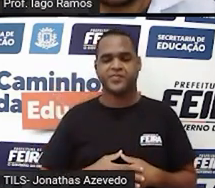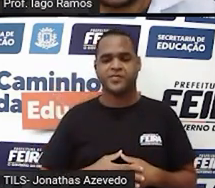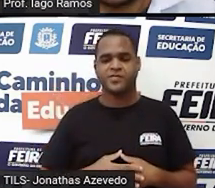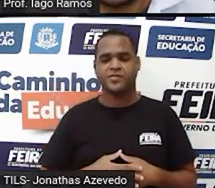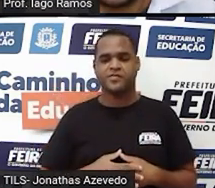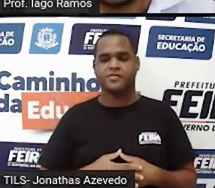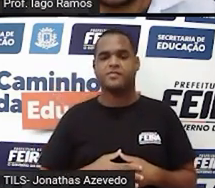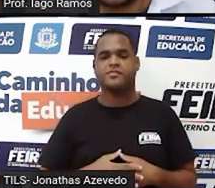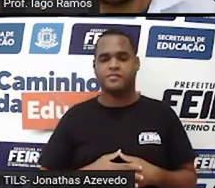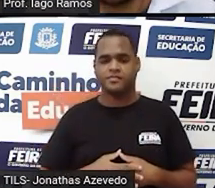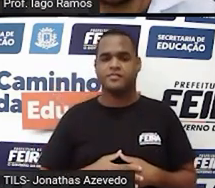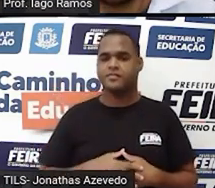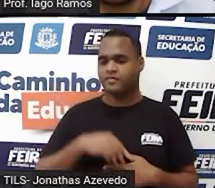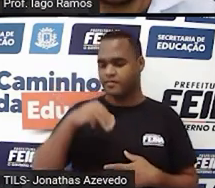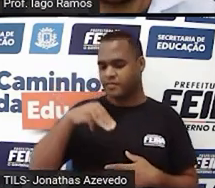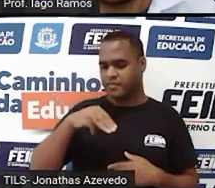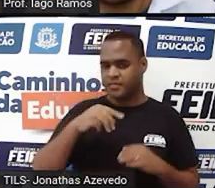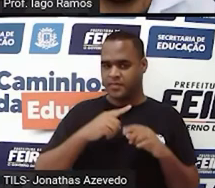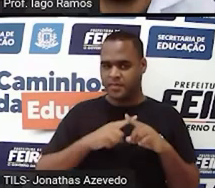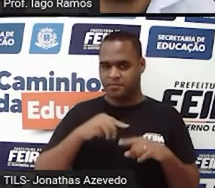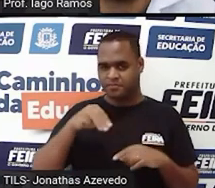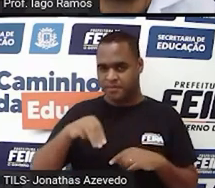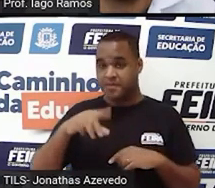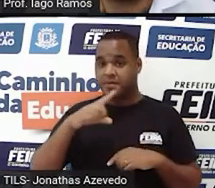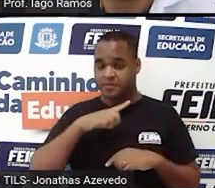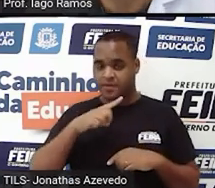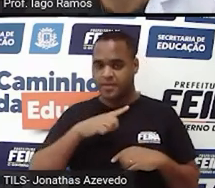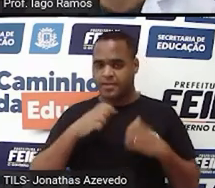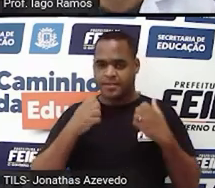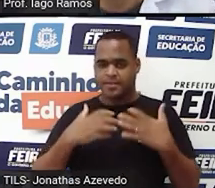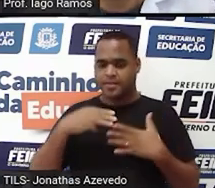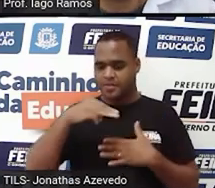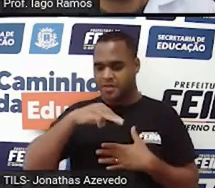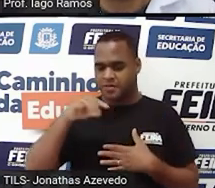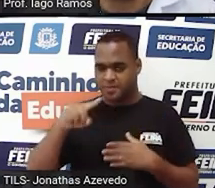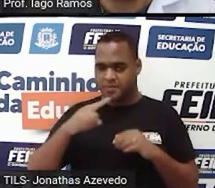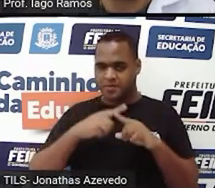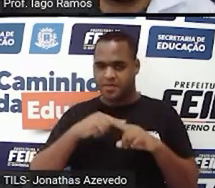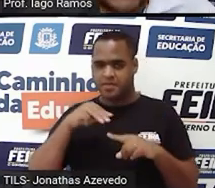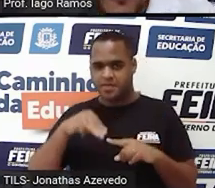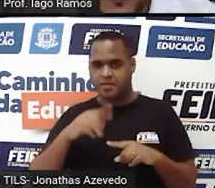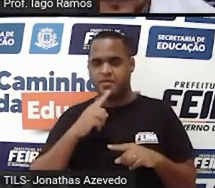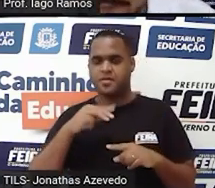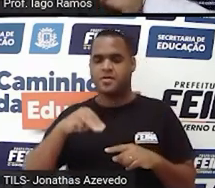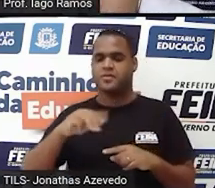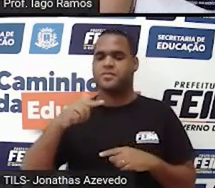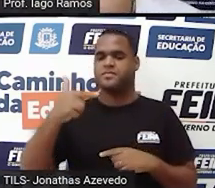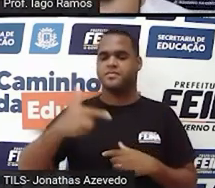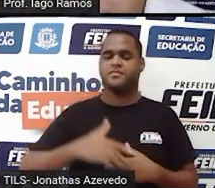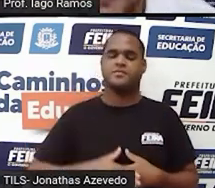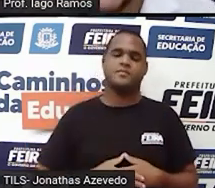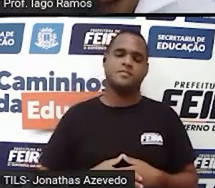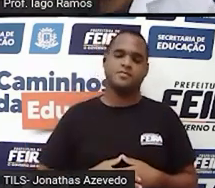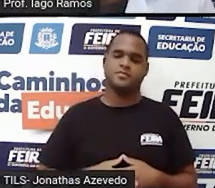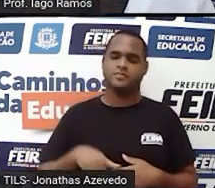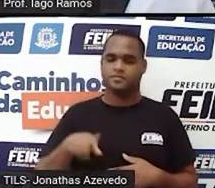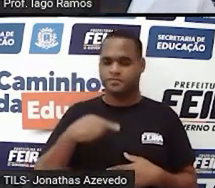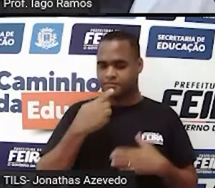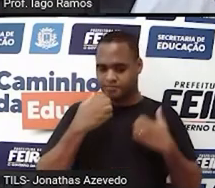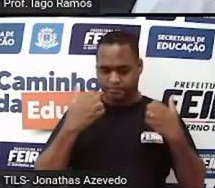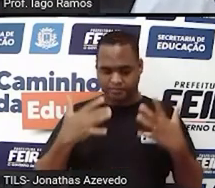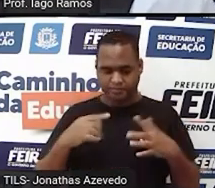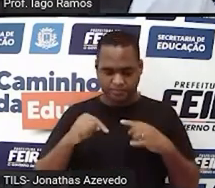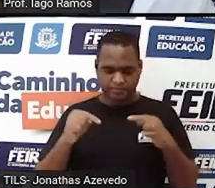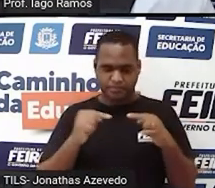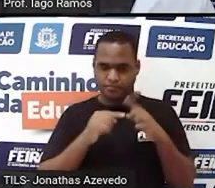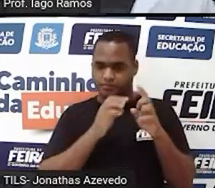m aparecendo sendo multiplicado duas vezes então metros x metros metro quadrado quando a gente faz